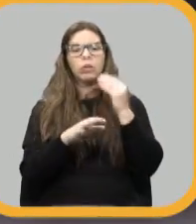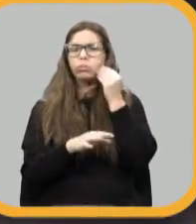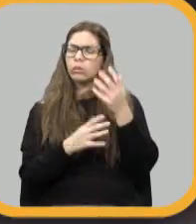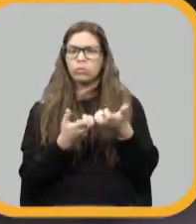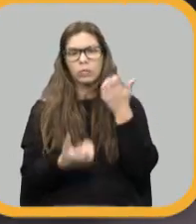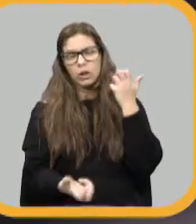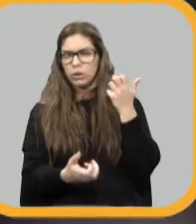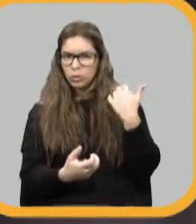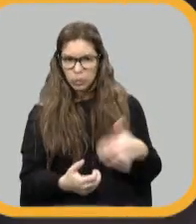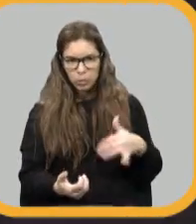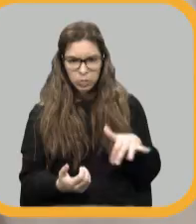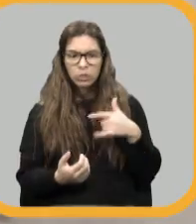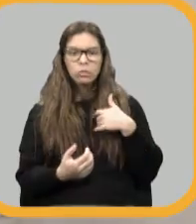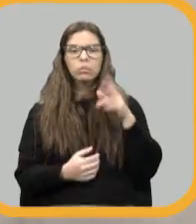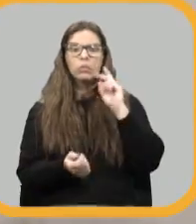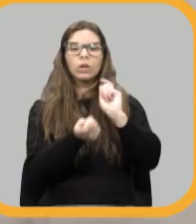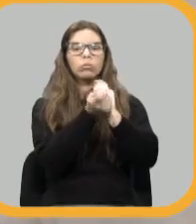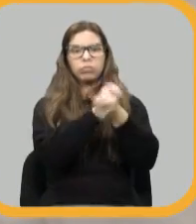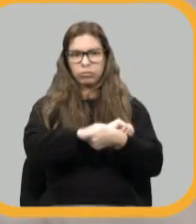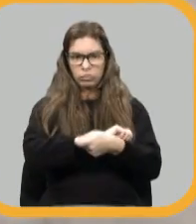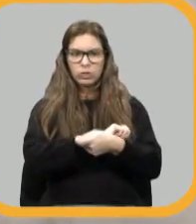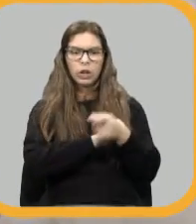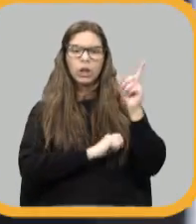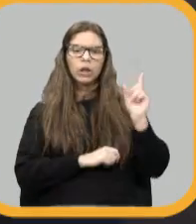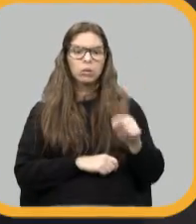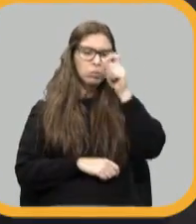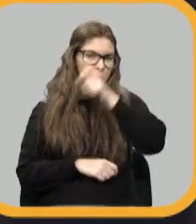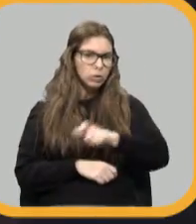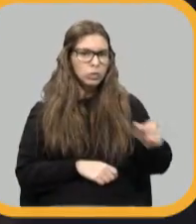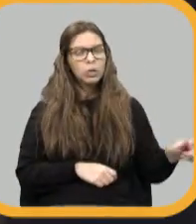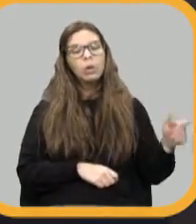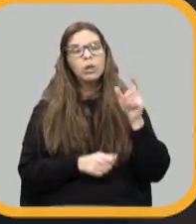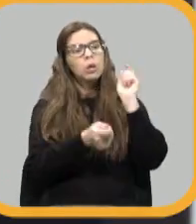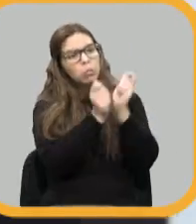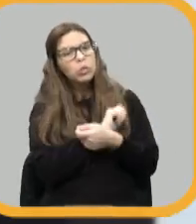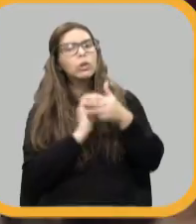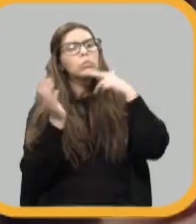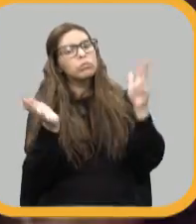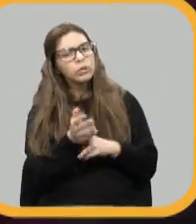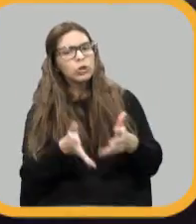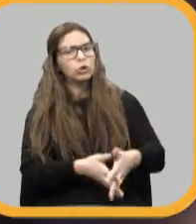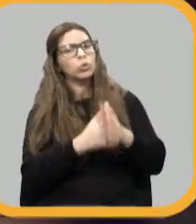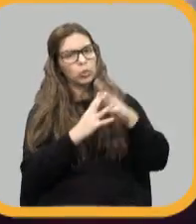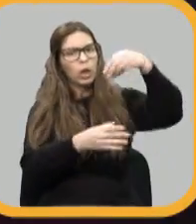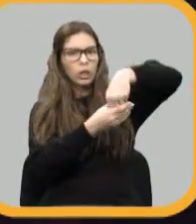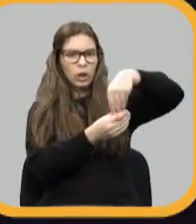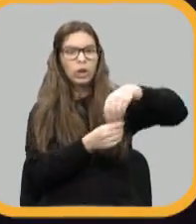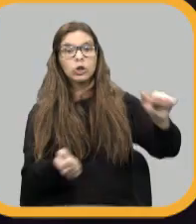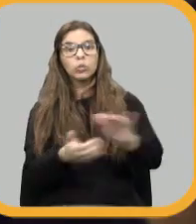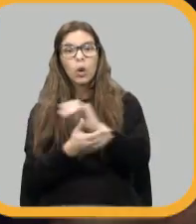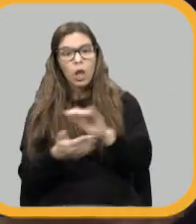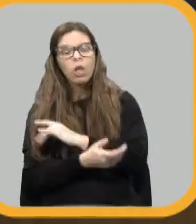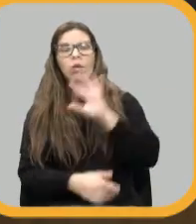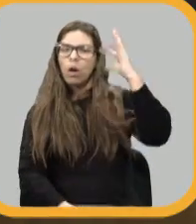cidadania brutais e que eu acho que transformam e ajudam as pessoas a acreditar que elas são capazes de mudar alguma coisa na estrutura. E no jornalismo